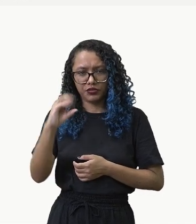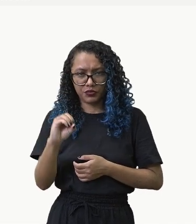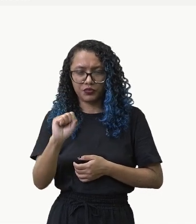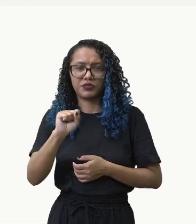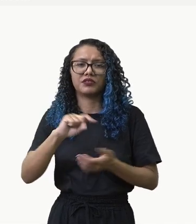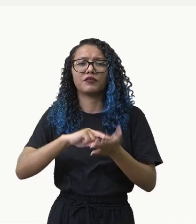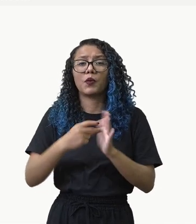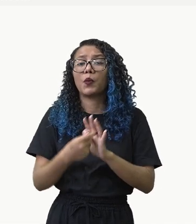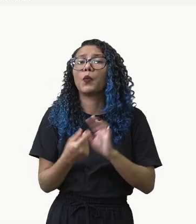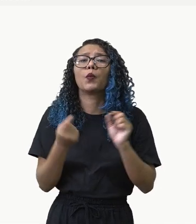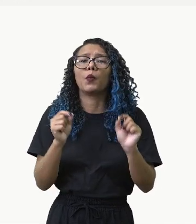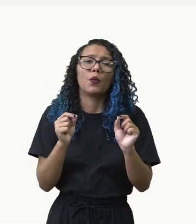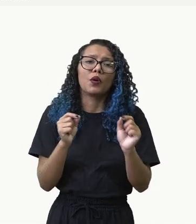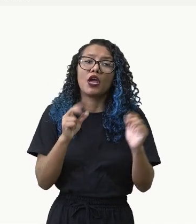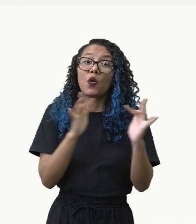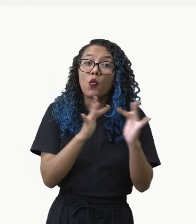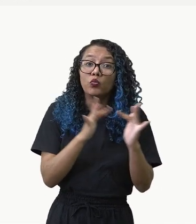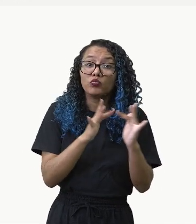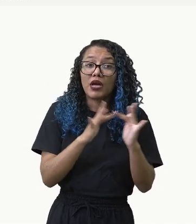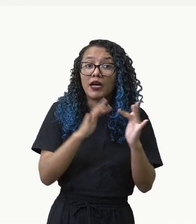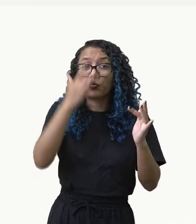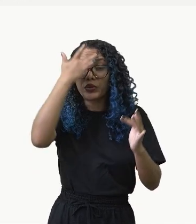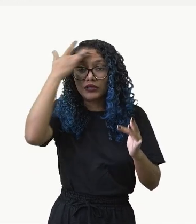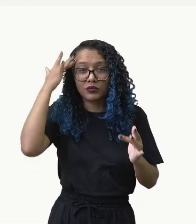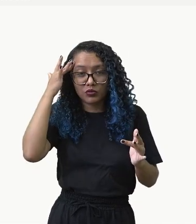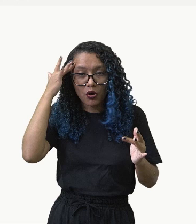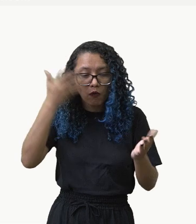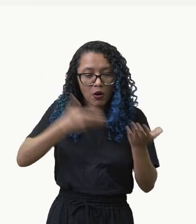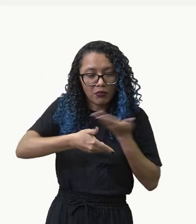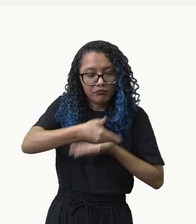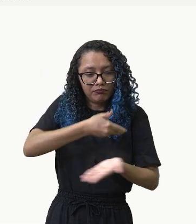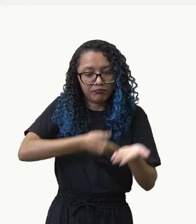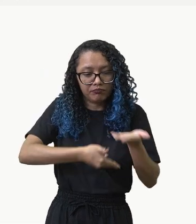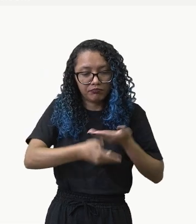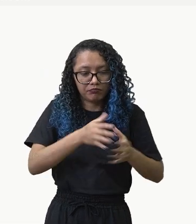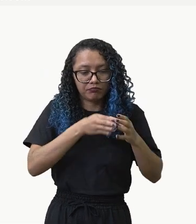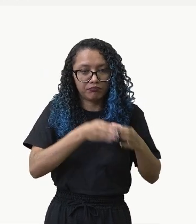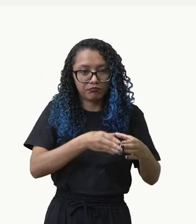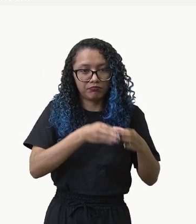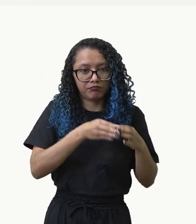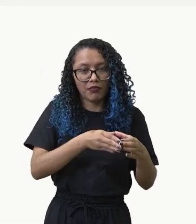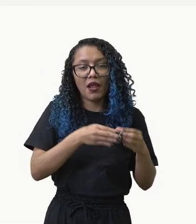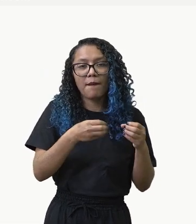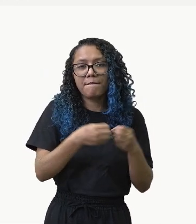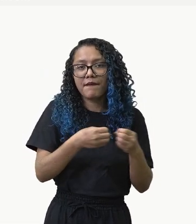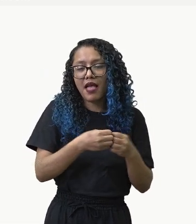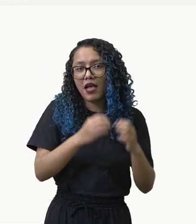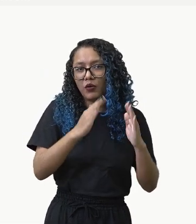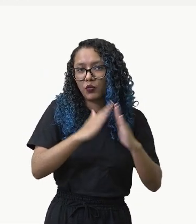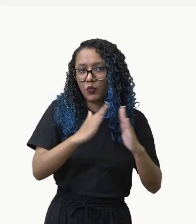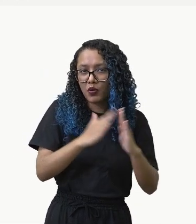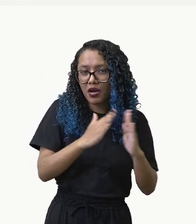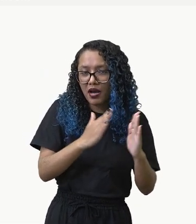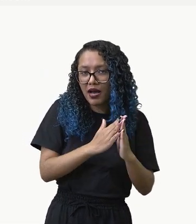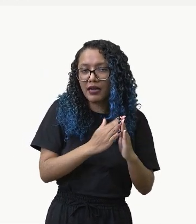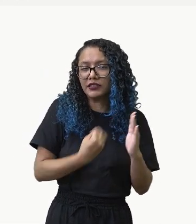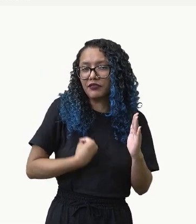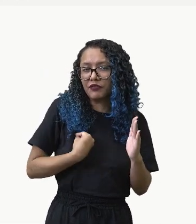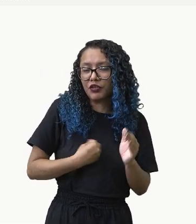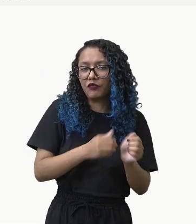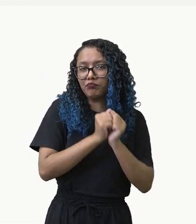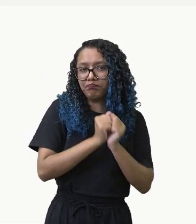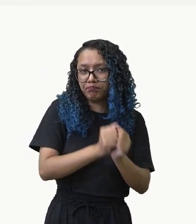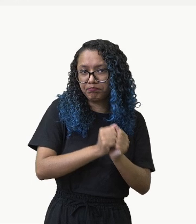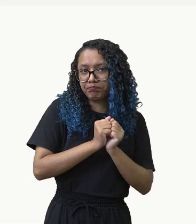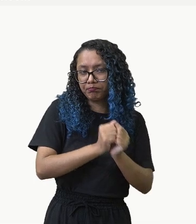com os homens que está ao redor da nossa casa que faz parte do nosso trabalho do